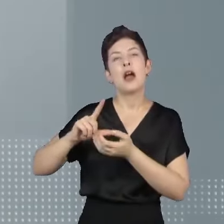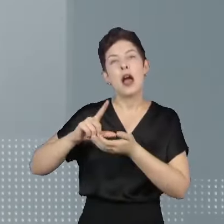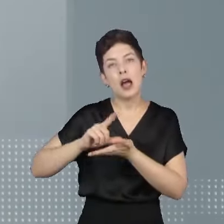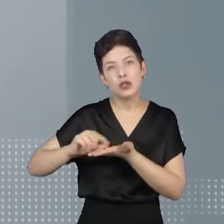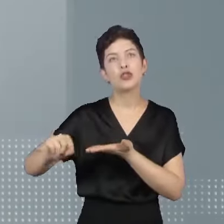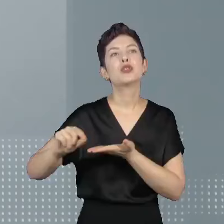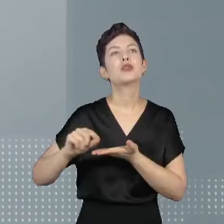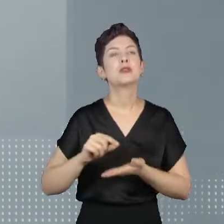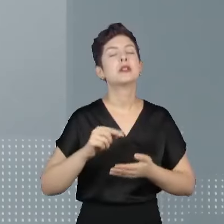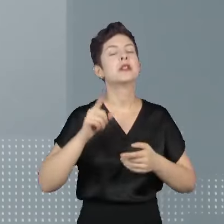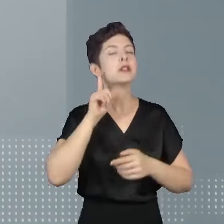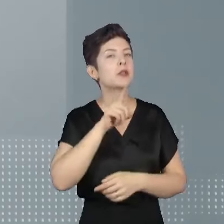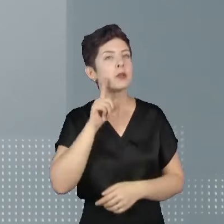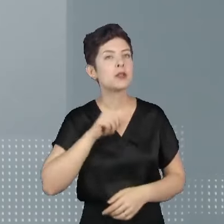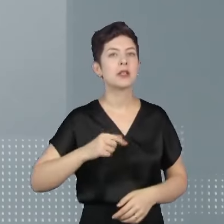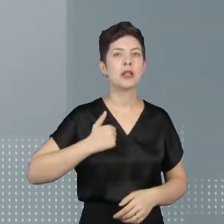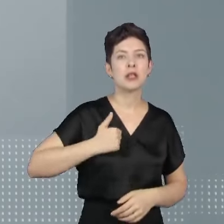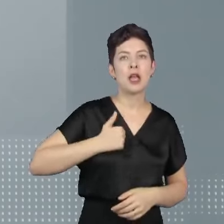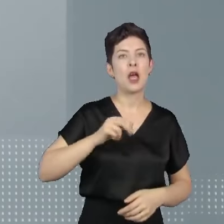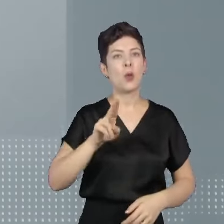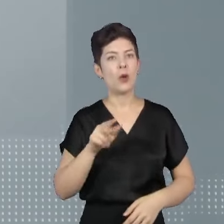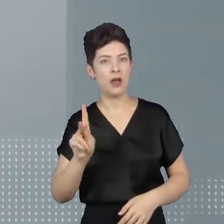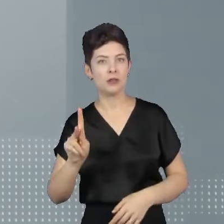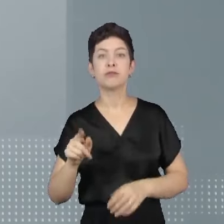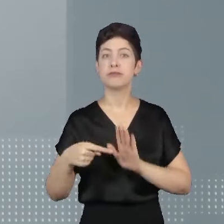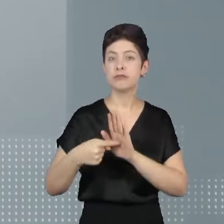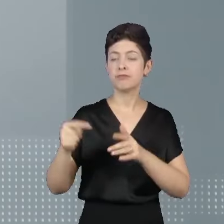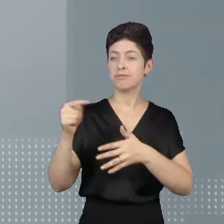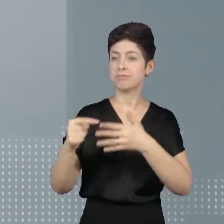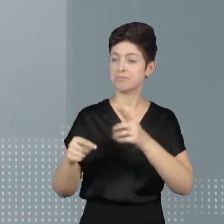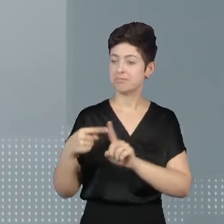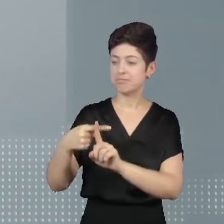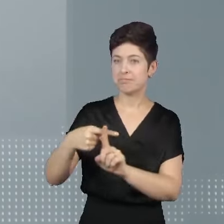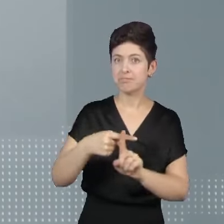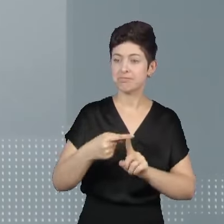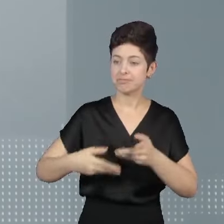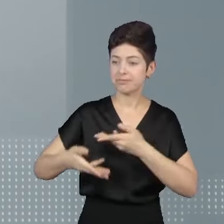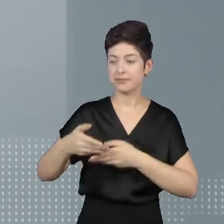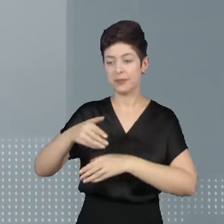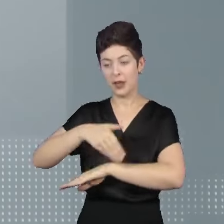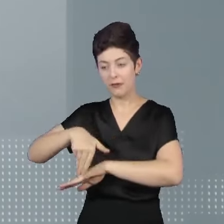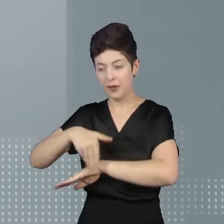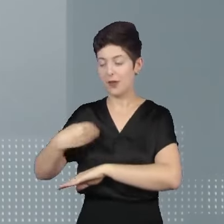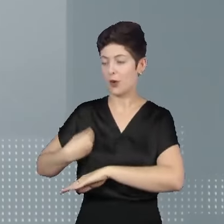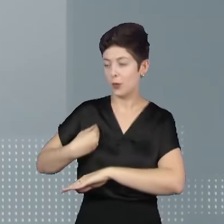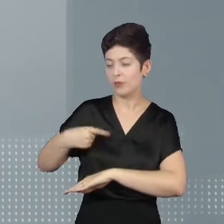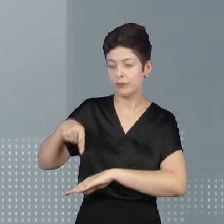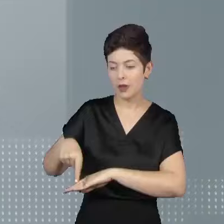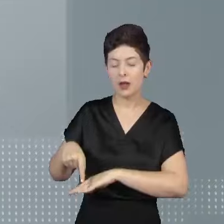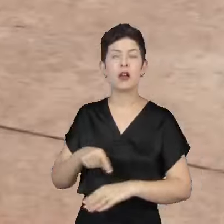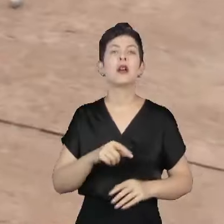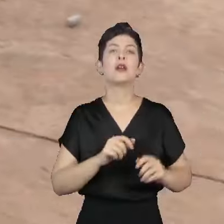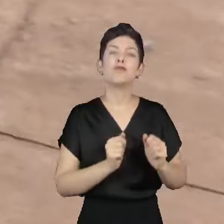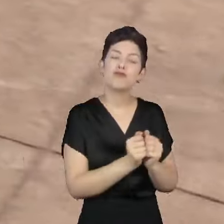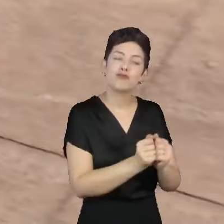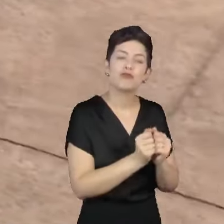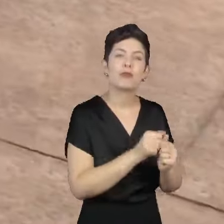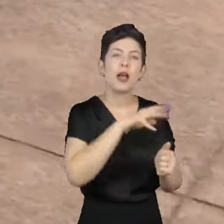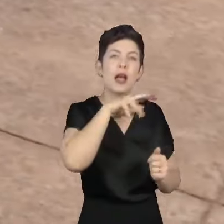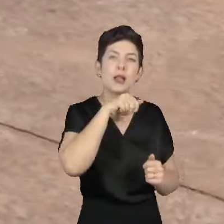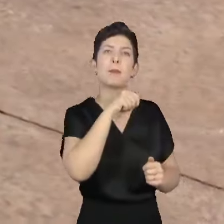Unidos, Canadá e Reino Unido apontou os benefícios da interação de pessoas em situação de rua com animais de estimação. O